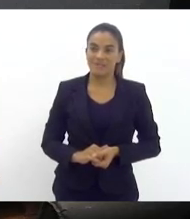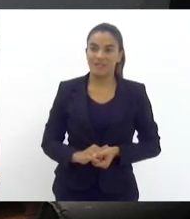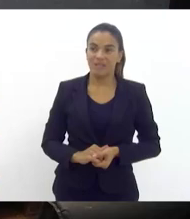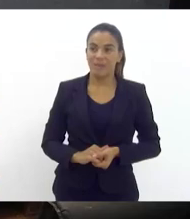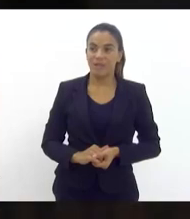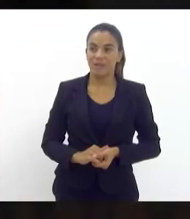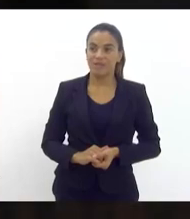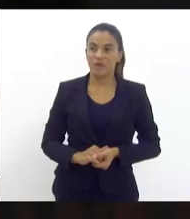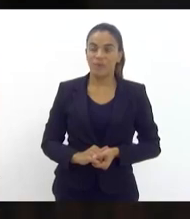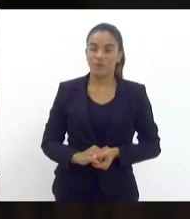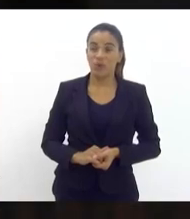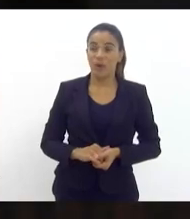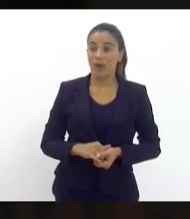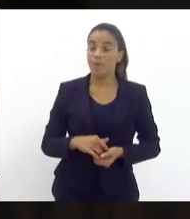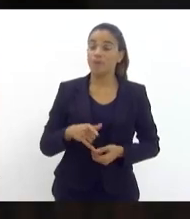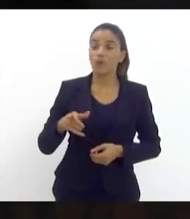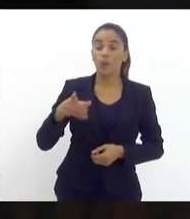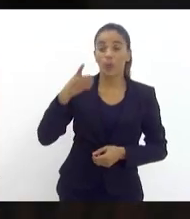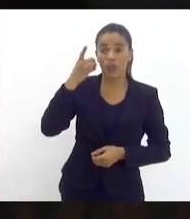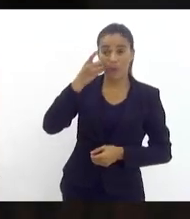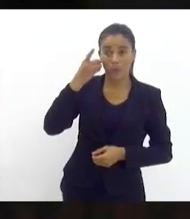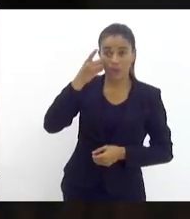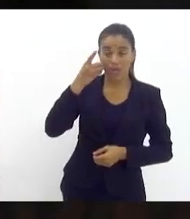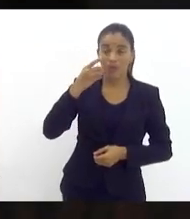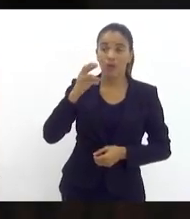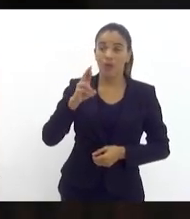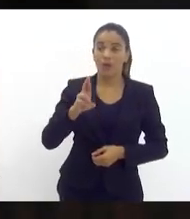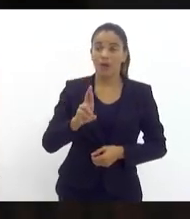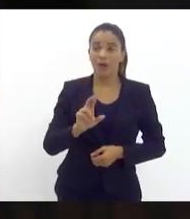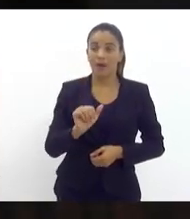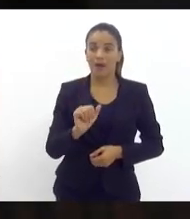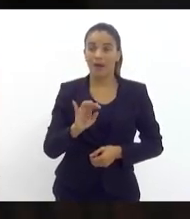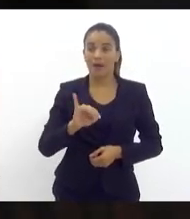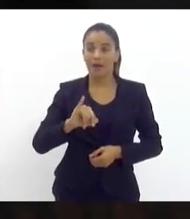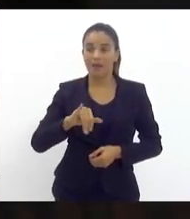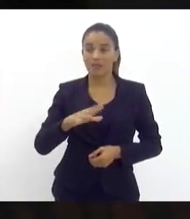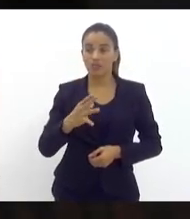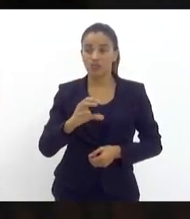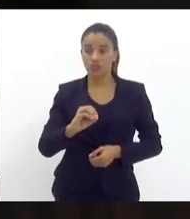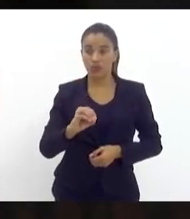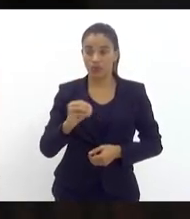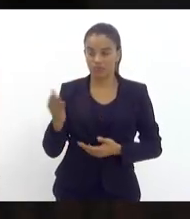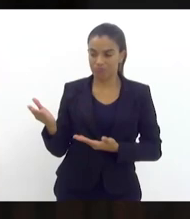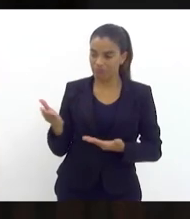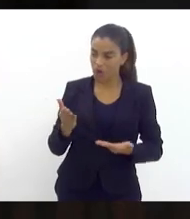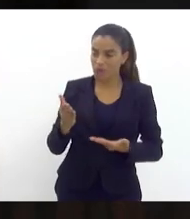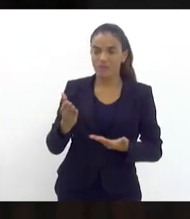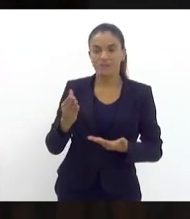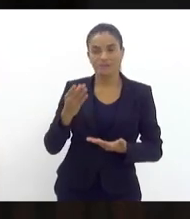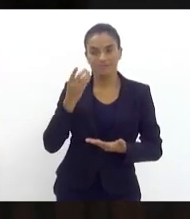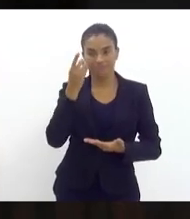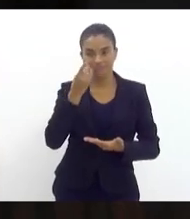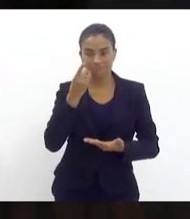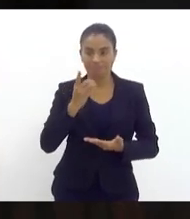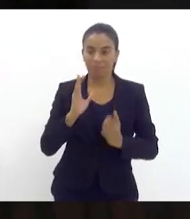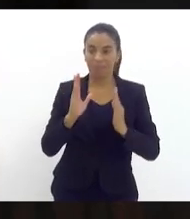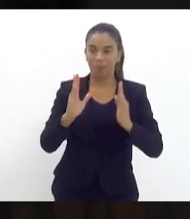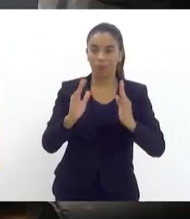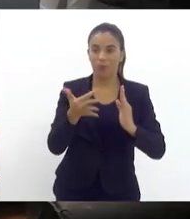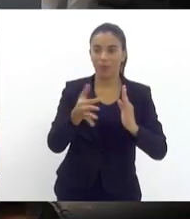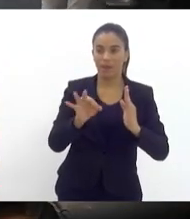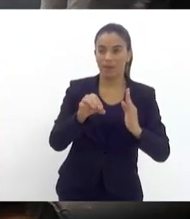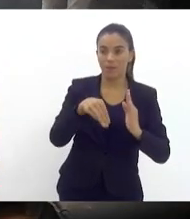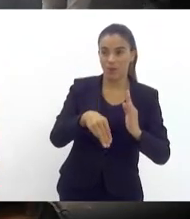próximo oradores escrito é o nome Deputado Ratinho vossa excelência dispõe de 10 minutos